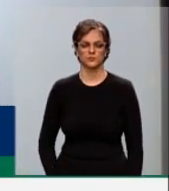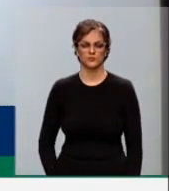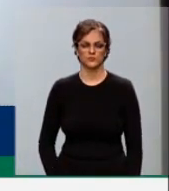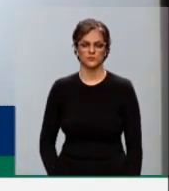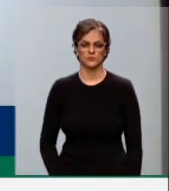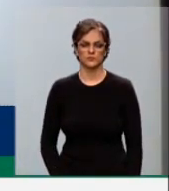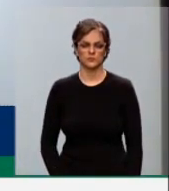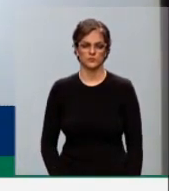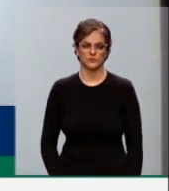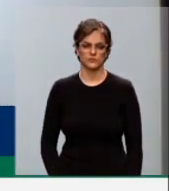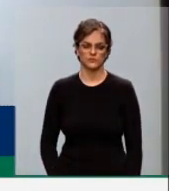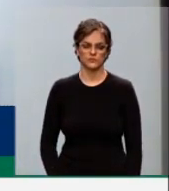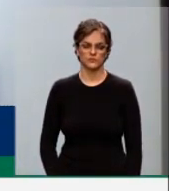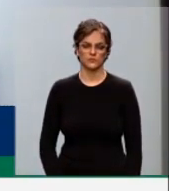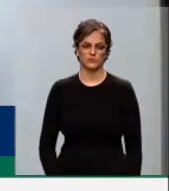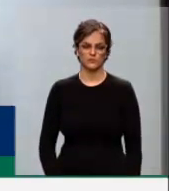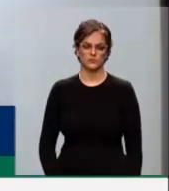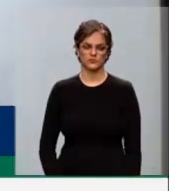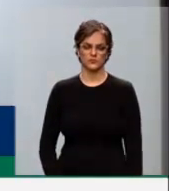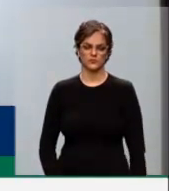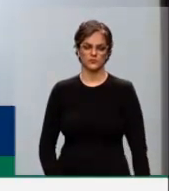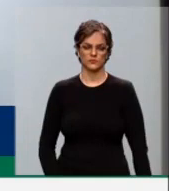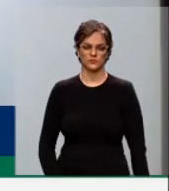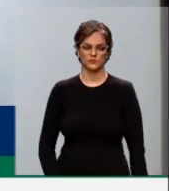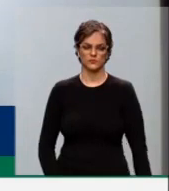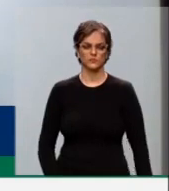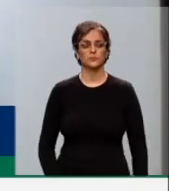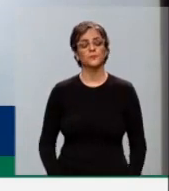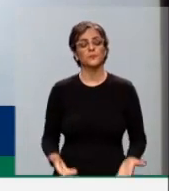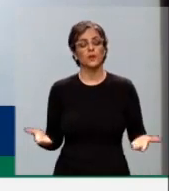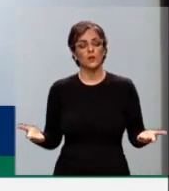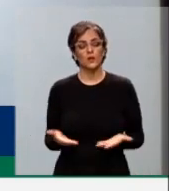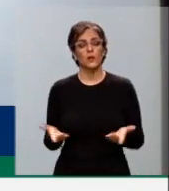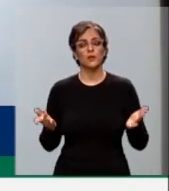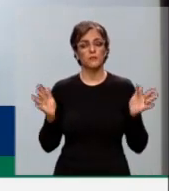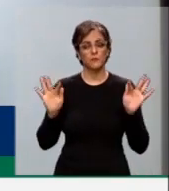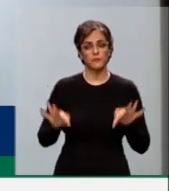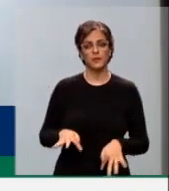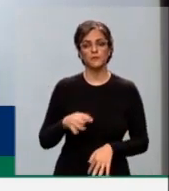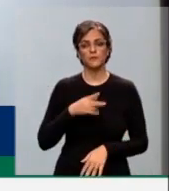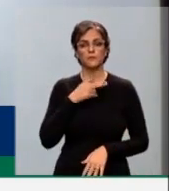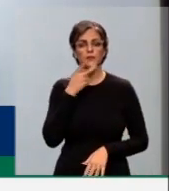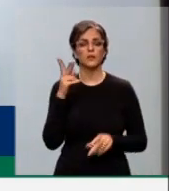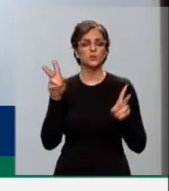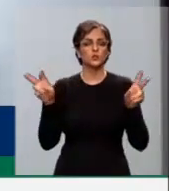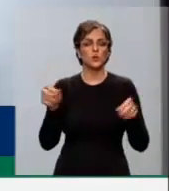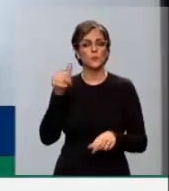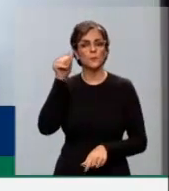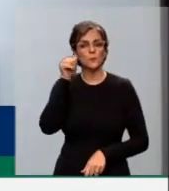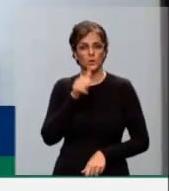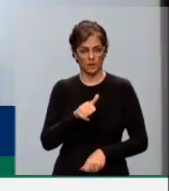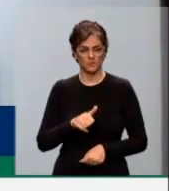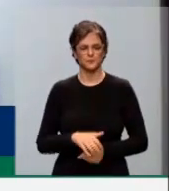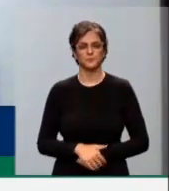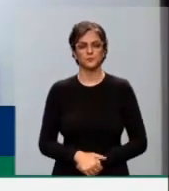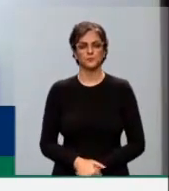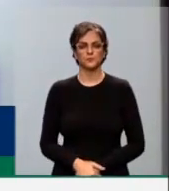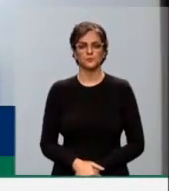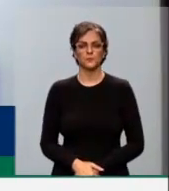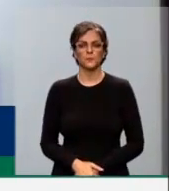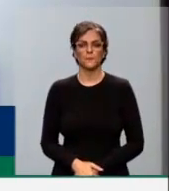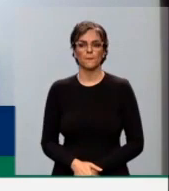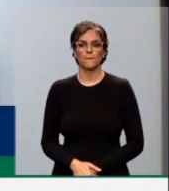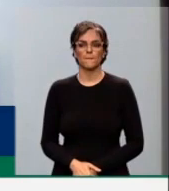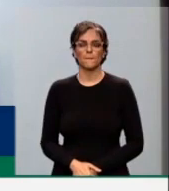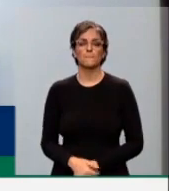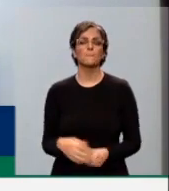para finalizar, e falando da questão das mulheres, a gente está aí fazendo um debate amplo sobre